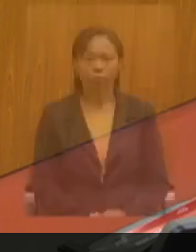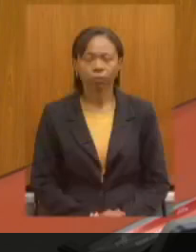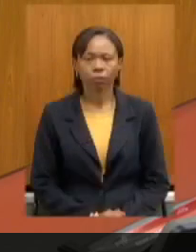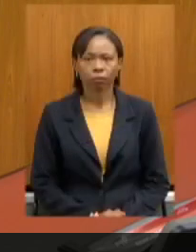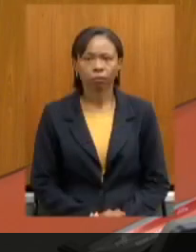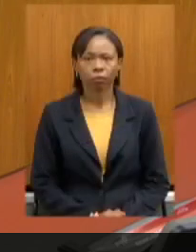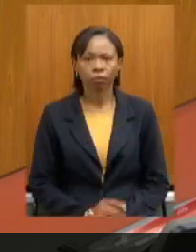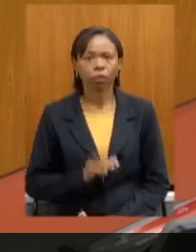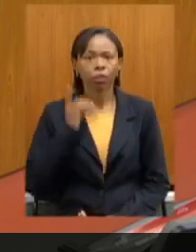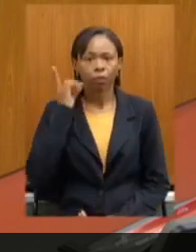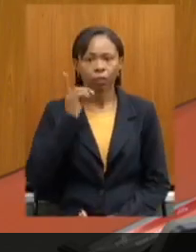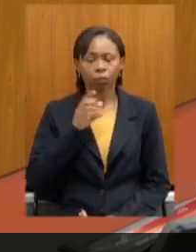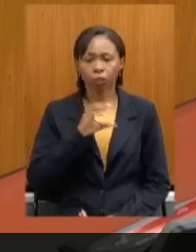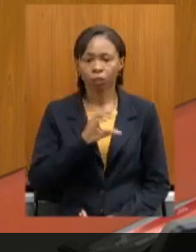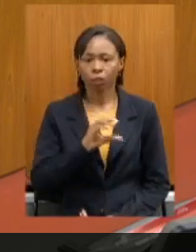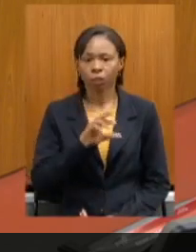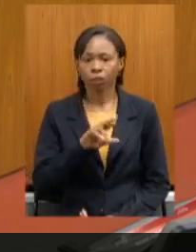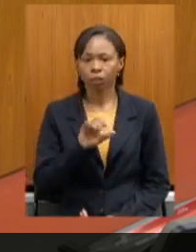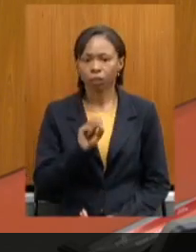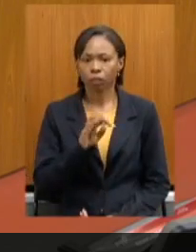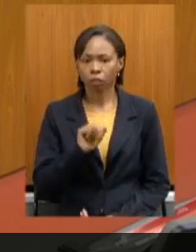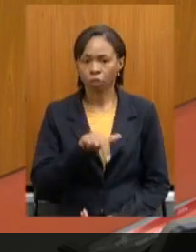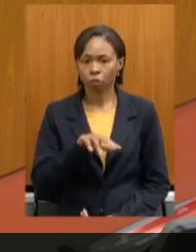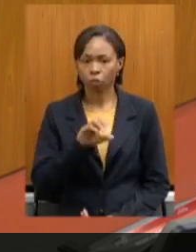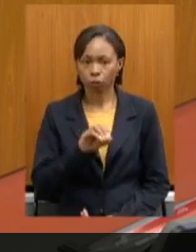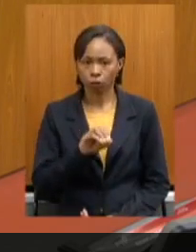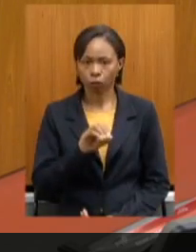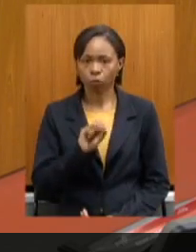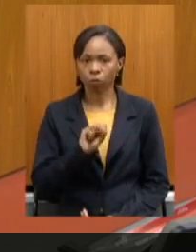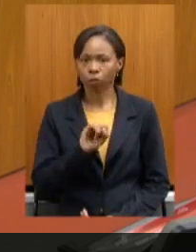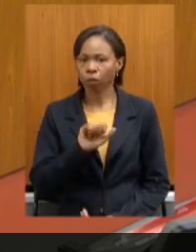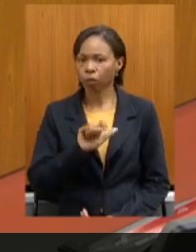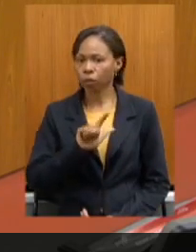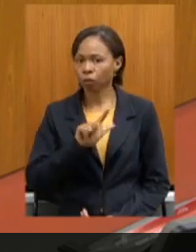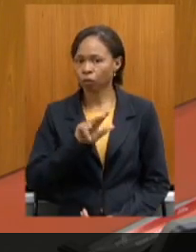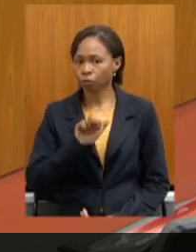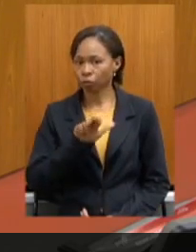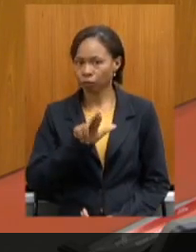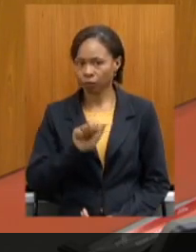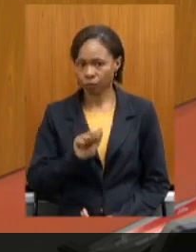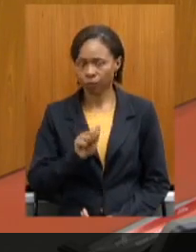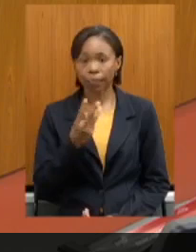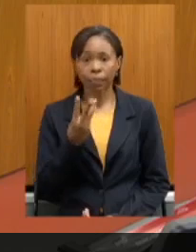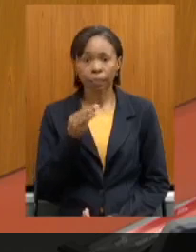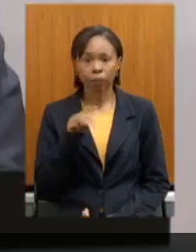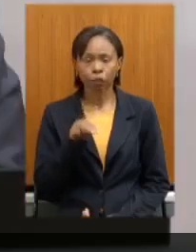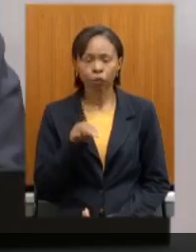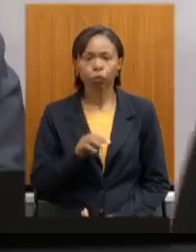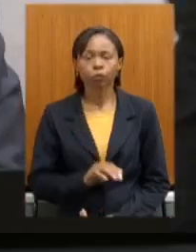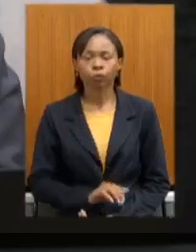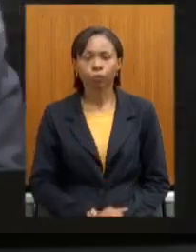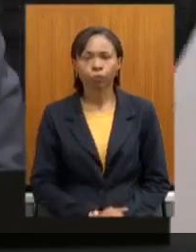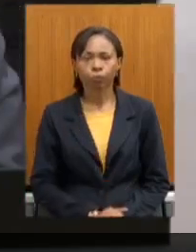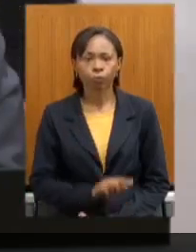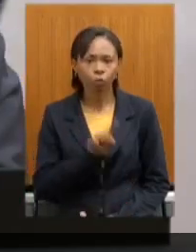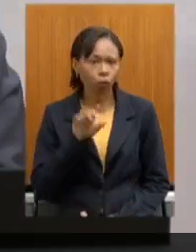Deputado Cristiano Silveira. Deputado Cristiano. Presidente, podem me ouvir? Sim, estamos